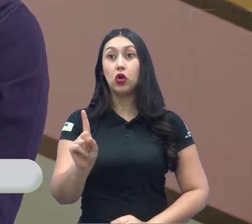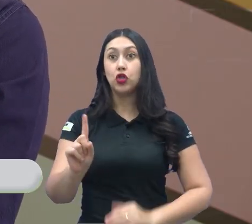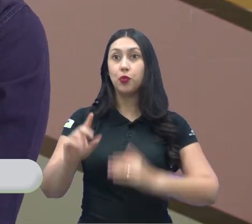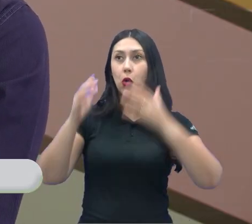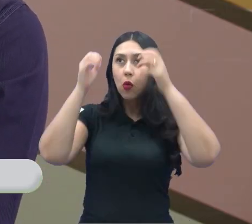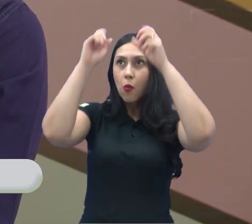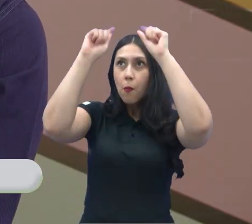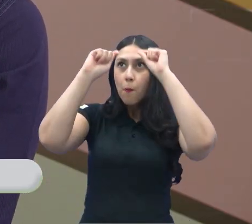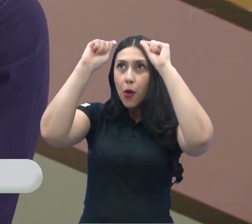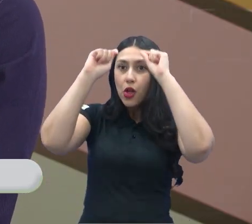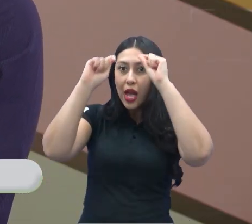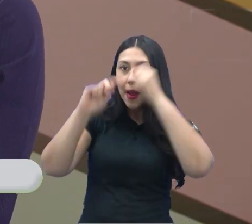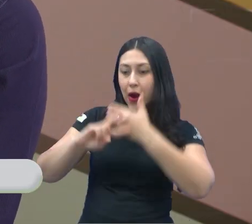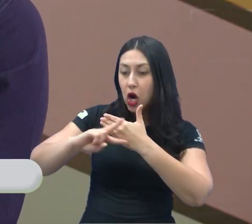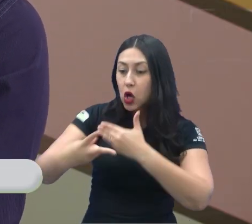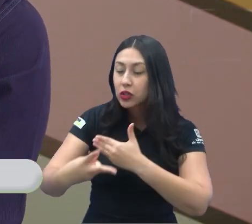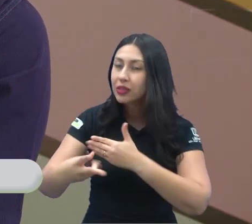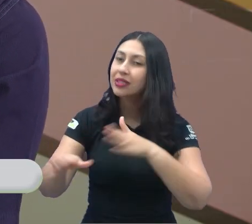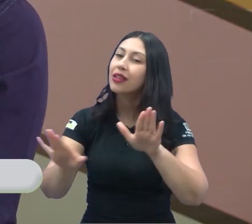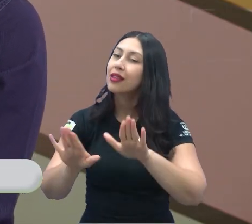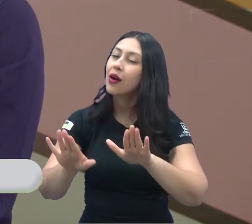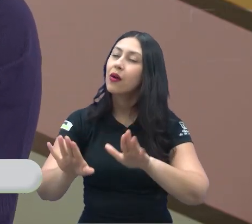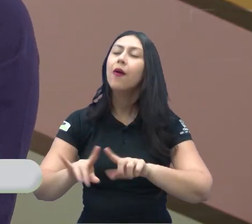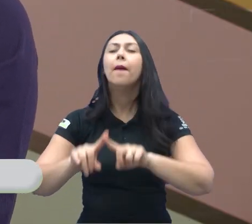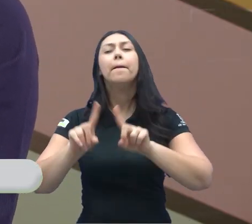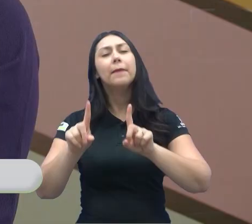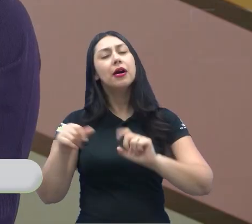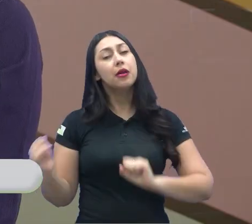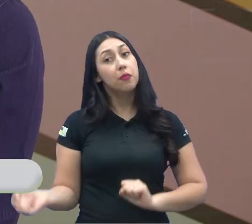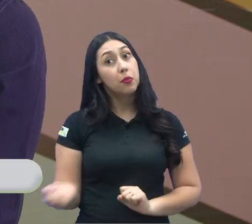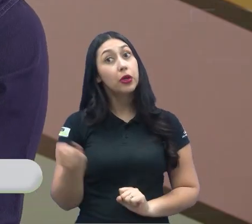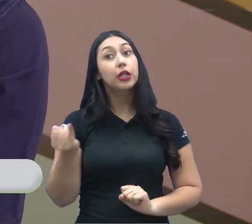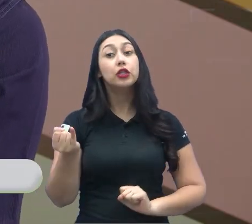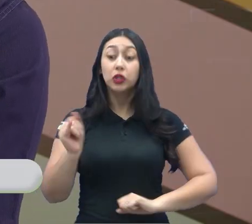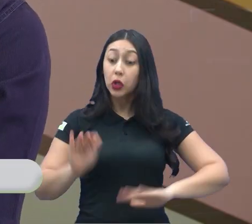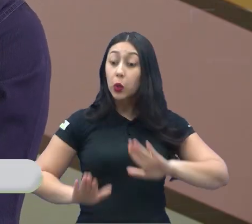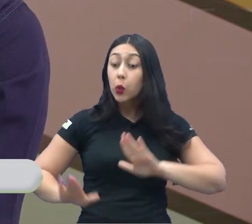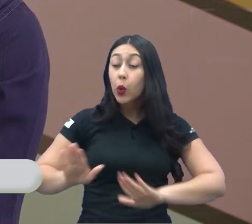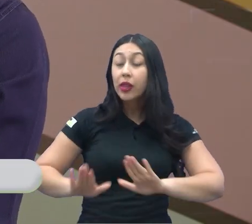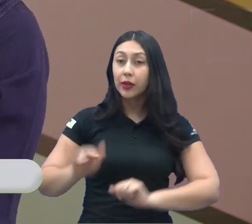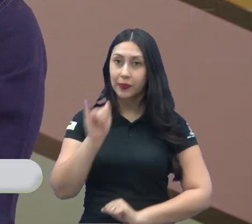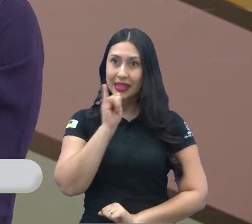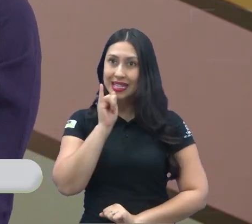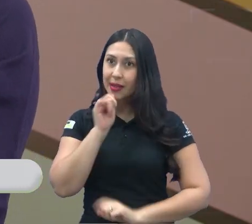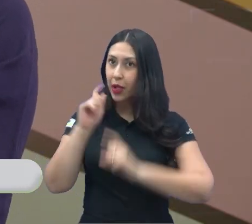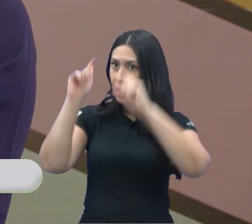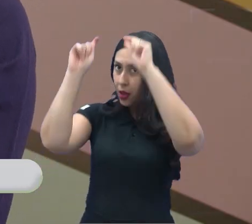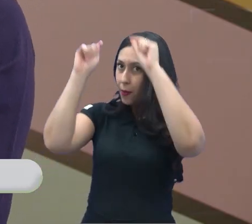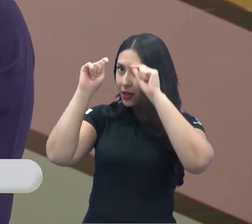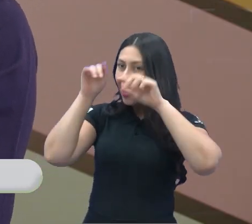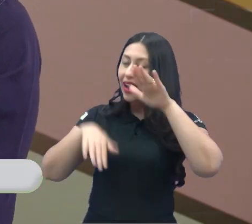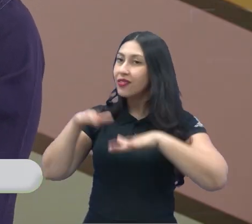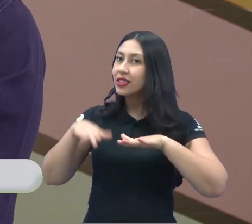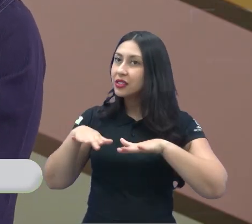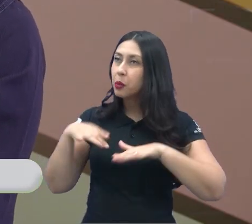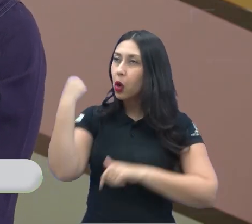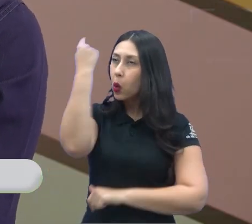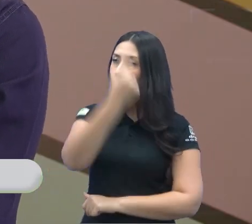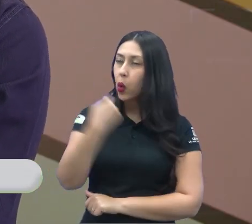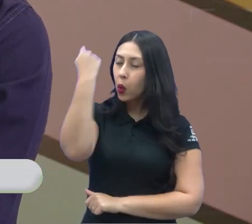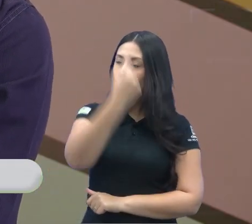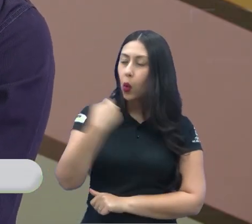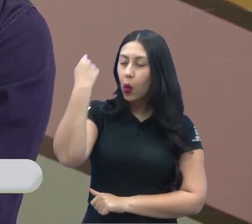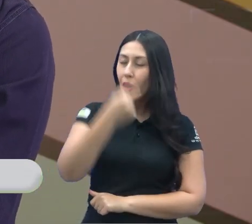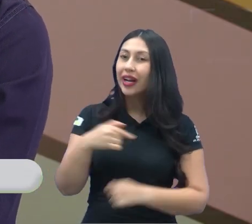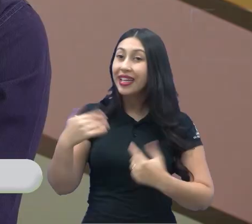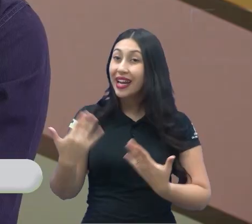iria aumentar uma queda, mas é legal ter alguns cuidados. Por exemplo, quando a gente faz o uso do boné, geralmente a pessoa fica muito tempo com aquele boné, isso acaba abafando